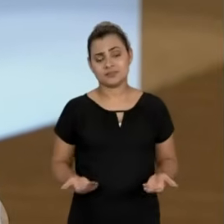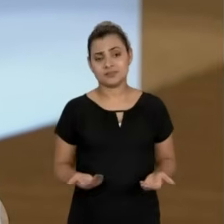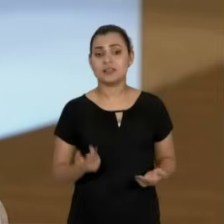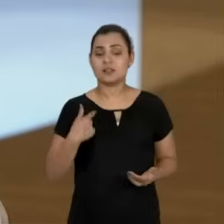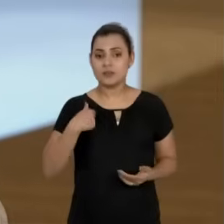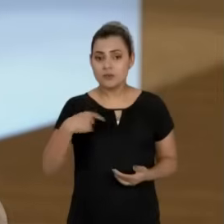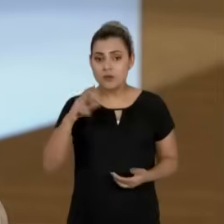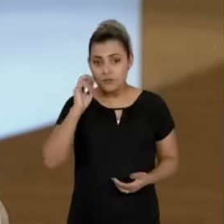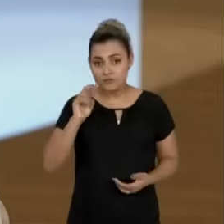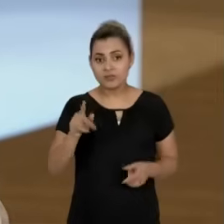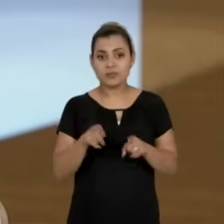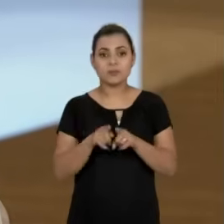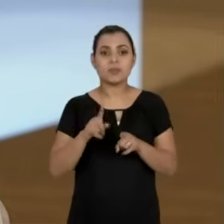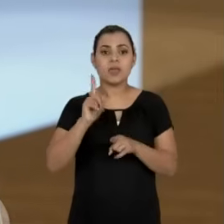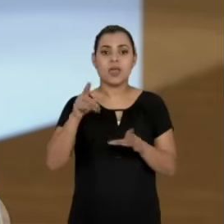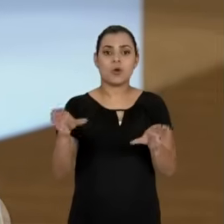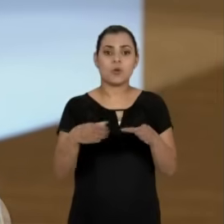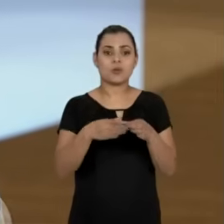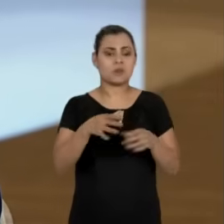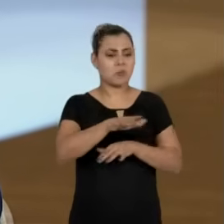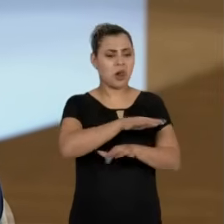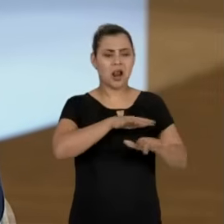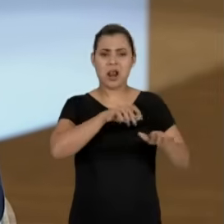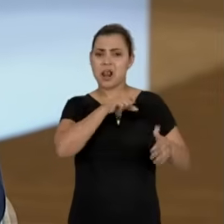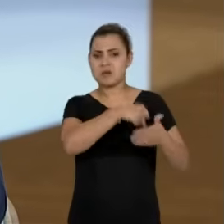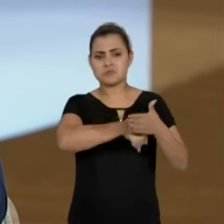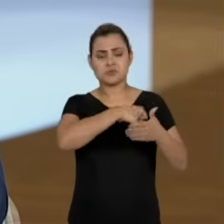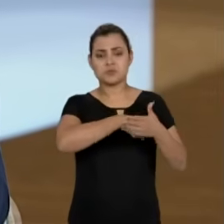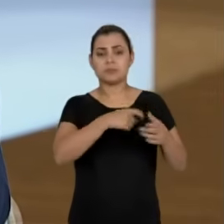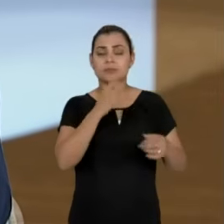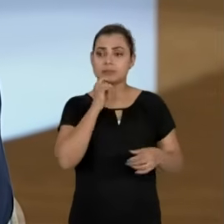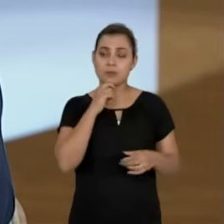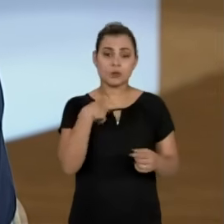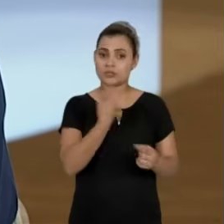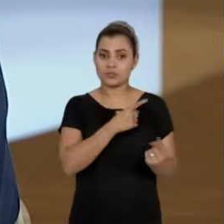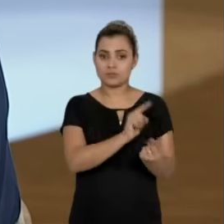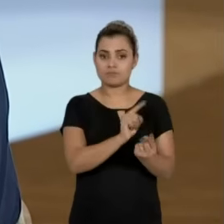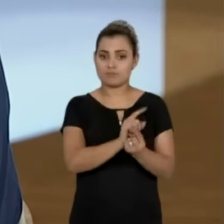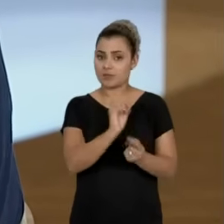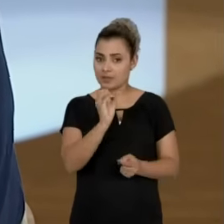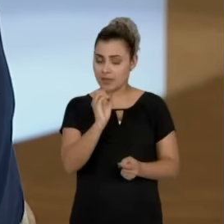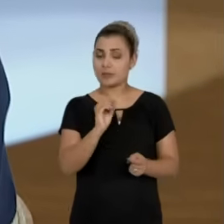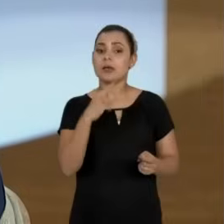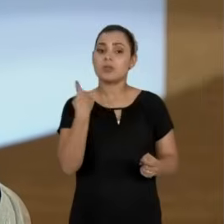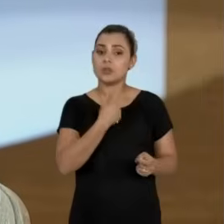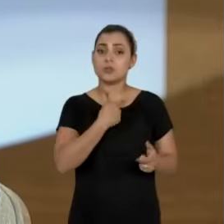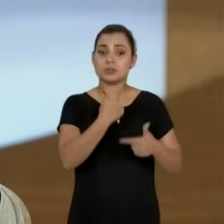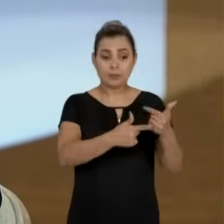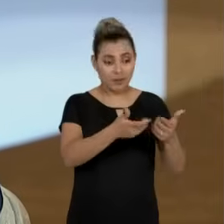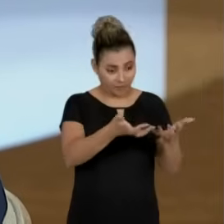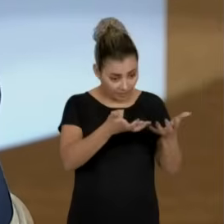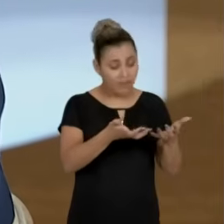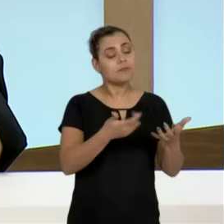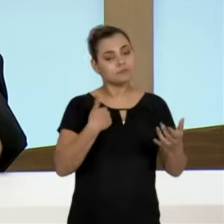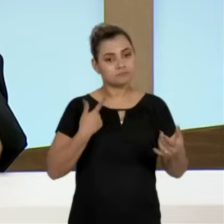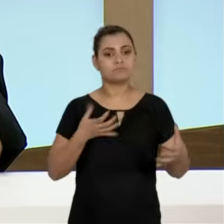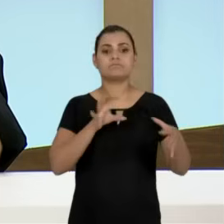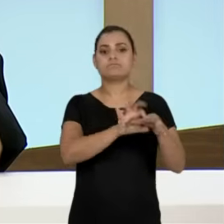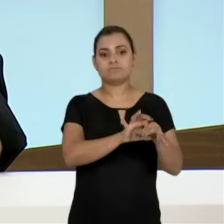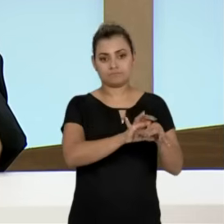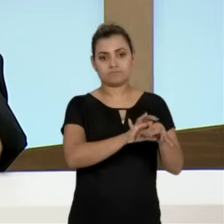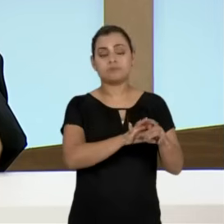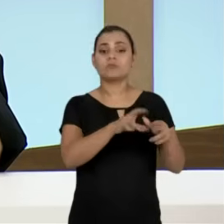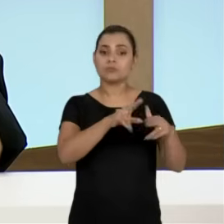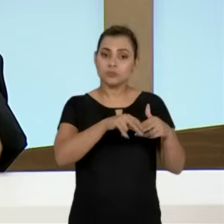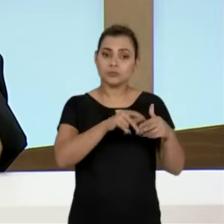que eu falei, não, porque é uma comunidade que se mobilizou muito, né? A gente não faz assistência, a gente vai e trabalha com quem quer trabalhar, né? E aí aquilo